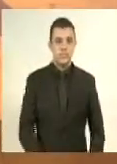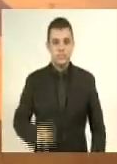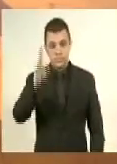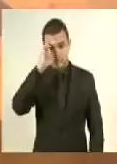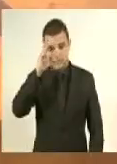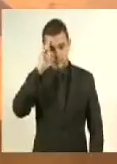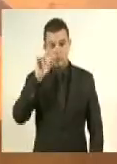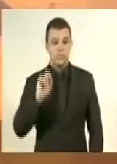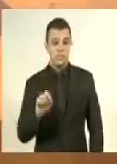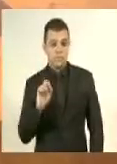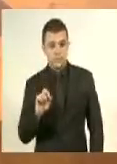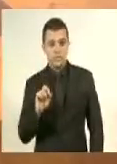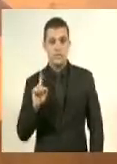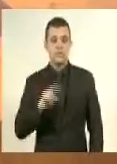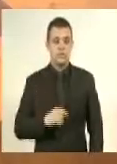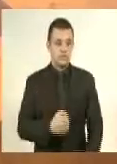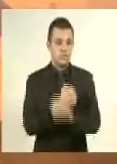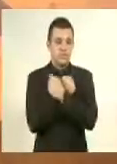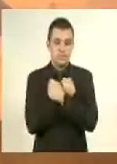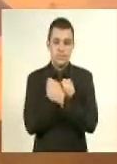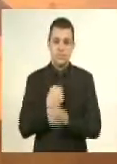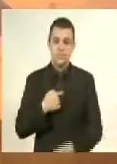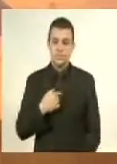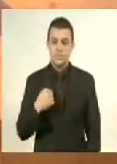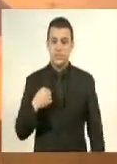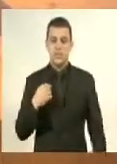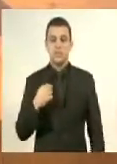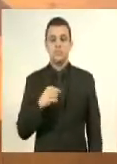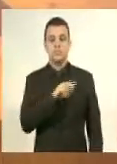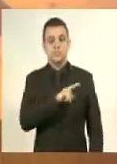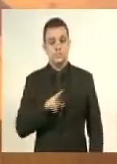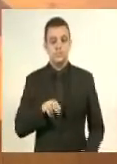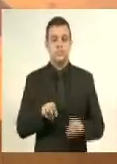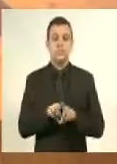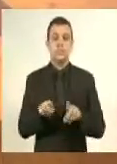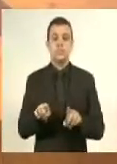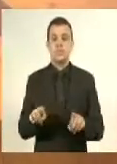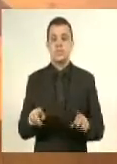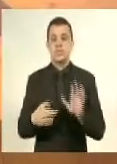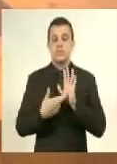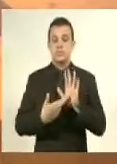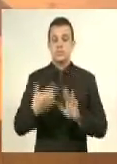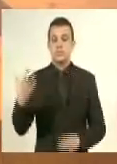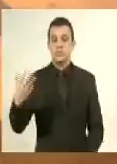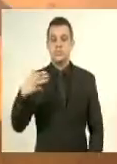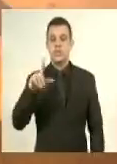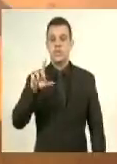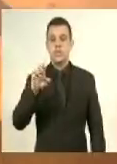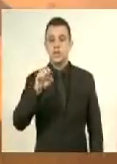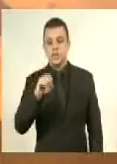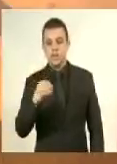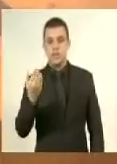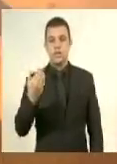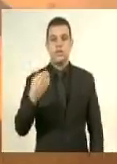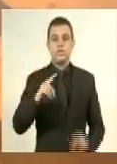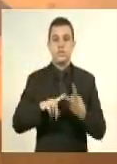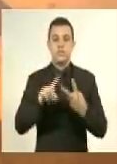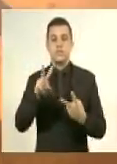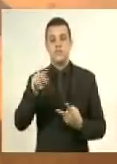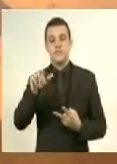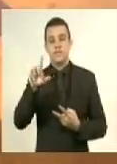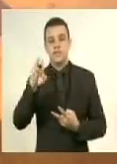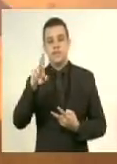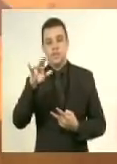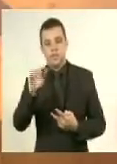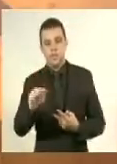abraço em meu nome, em nome do professor Marcos Aurélio, em nome do deputado Léo Cunha, em nome da deputada Valéria Macedo, dos deputados